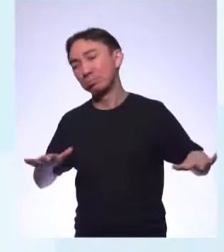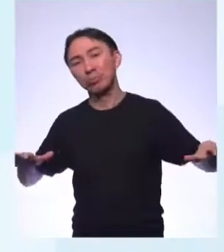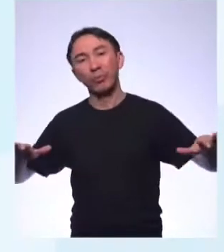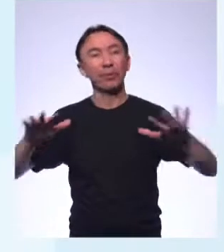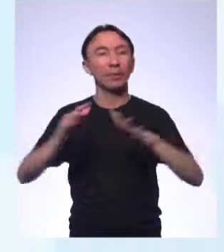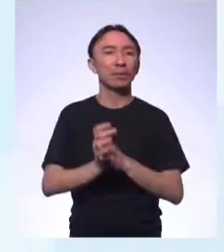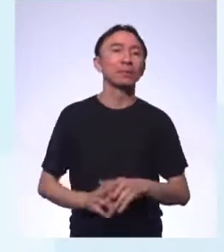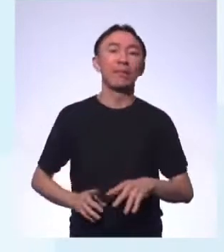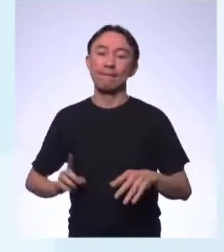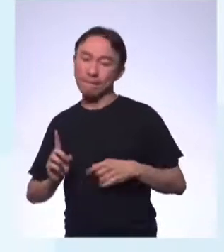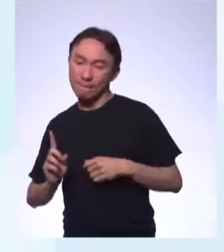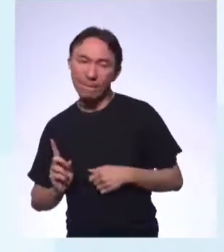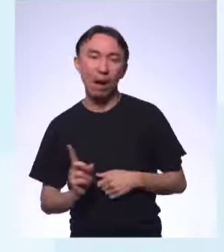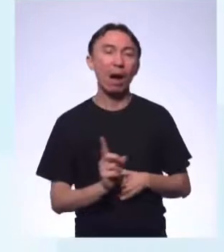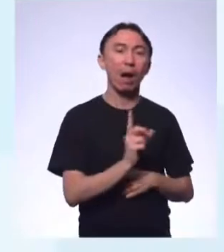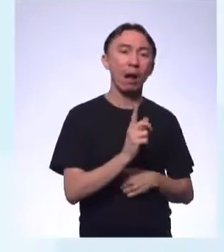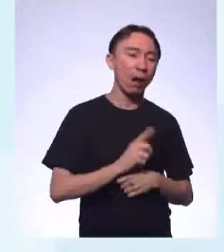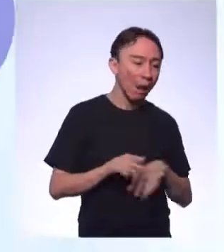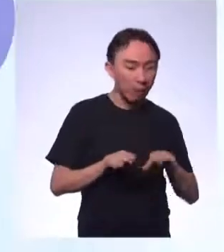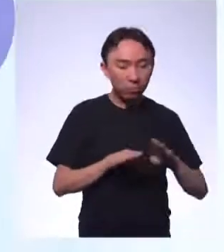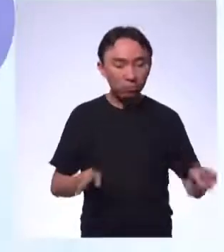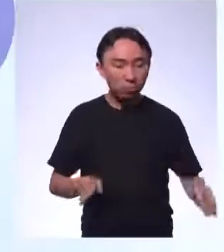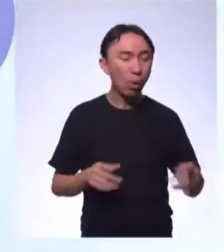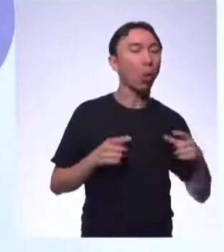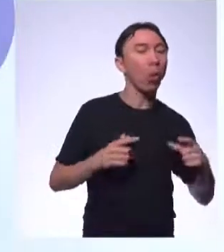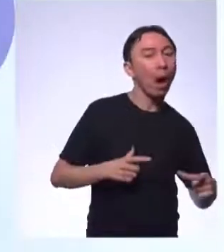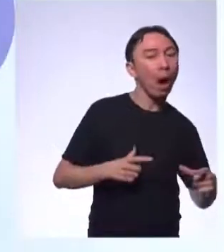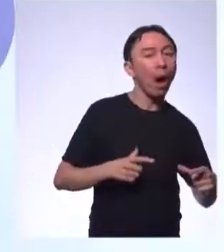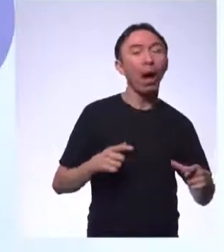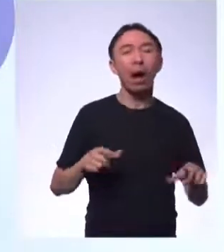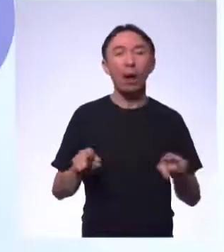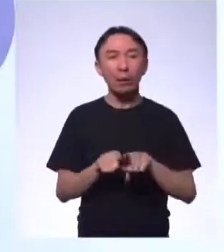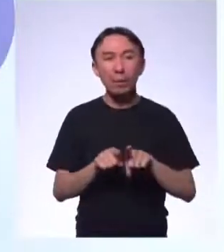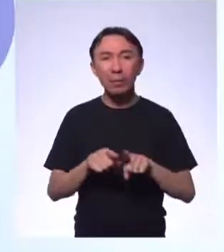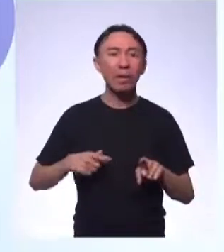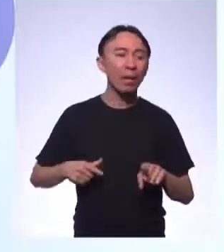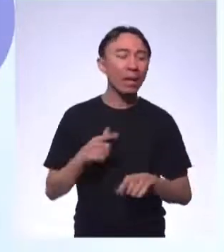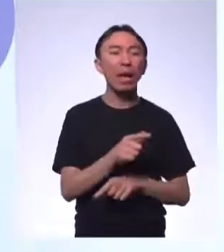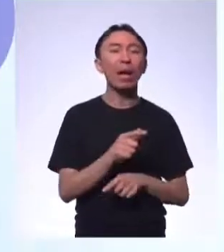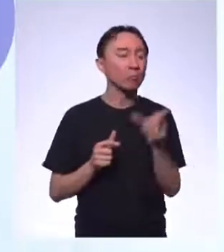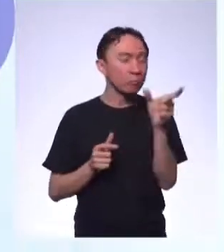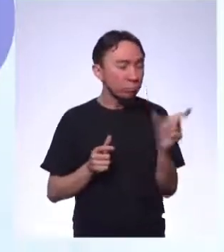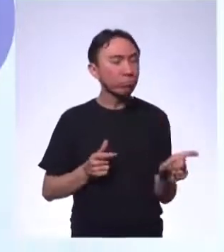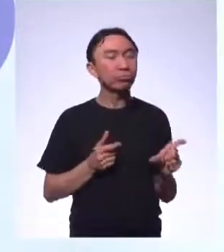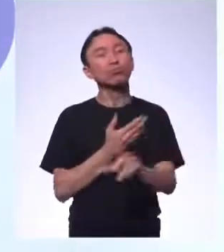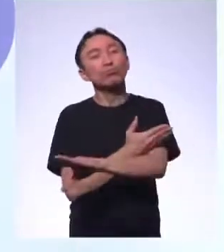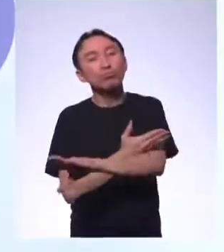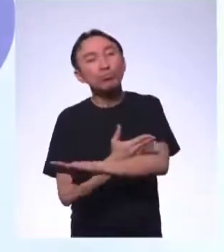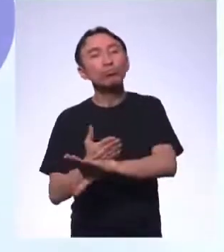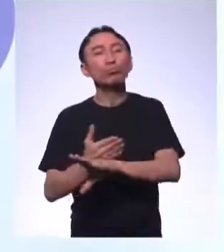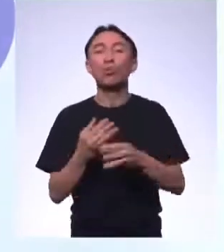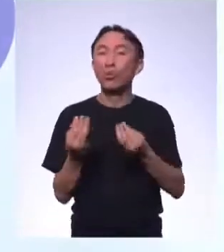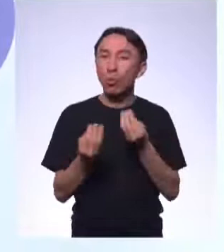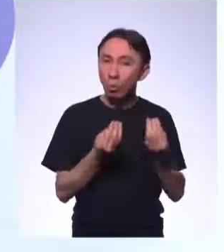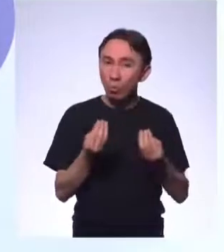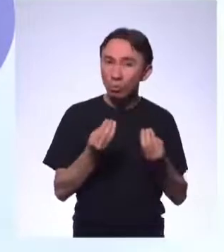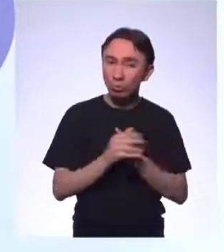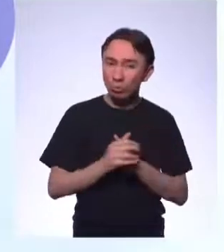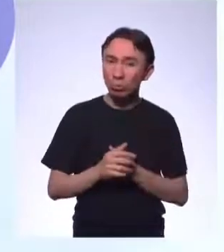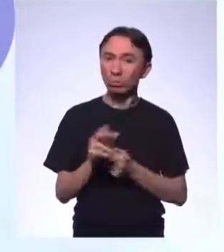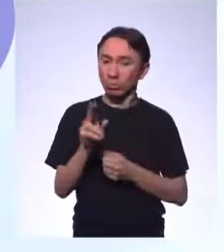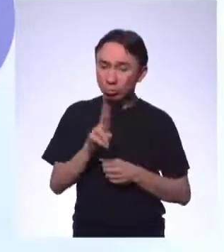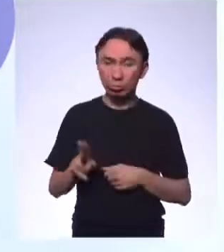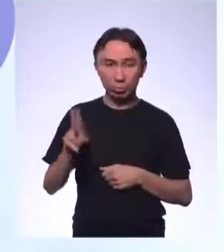à entrada em cena, marcação de palco, em relação ao comportamento do personagem em cena, enfim, tá? Então, vocês vão usar essas